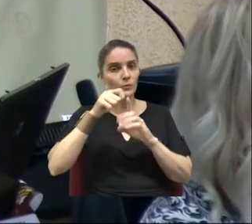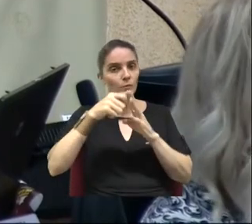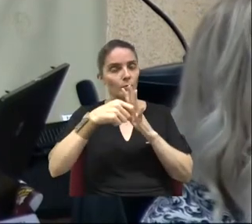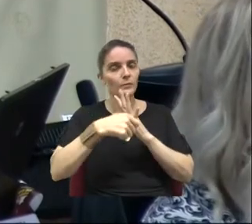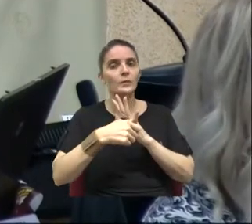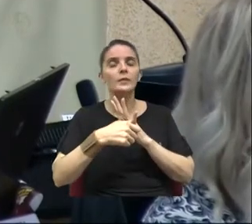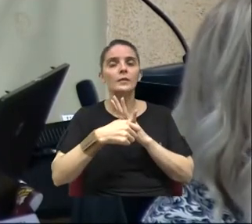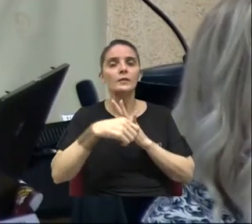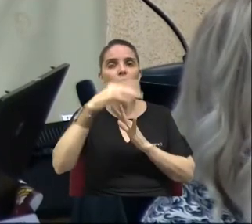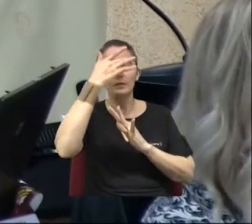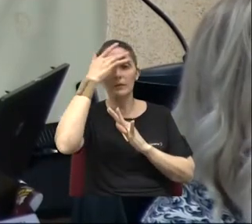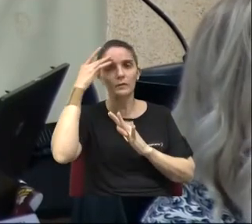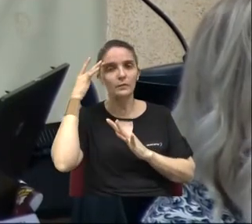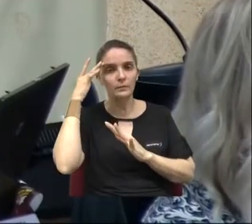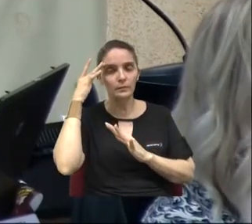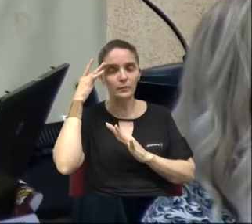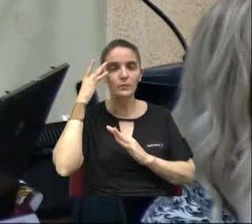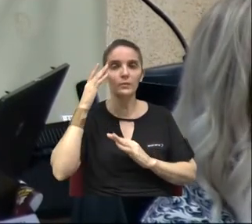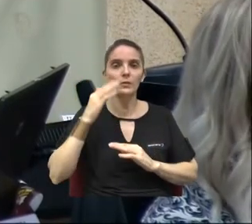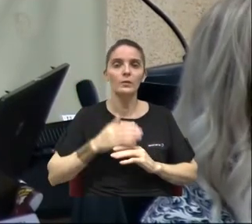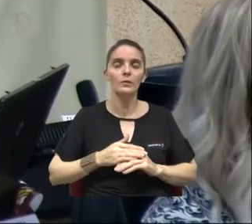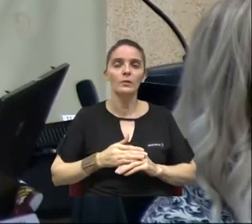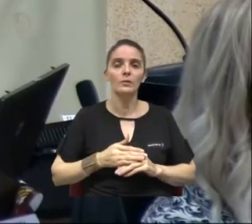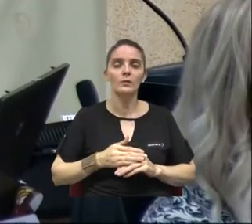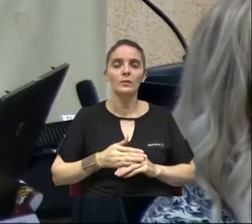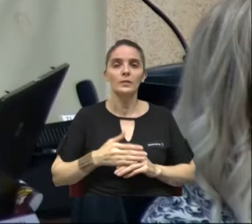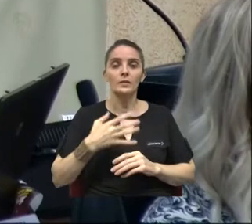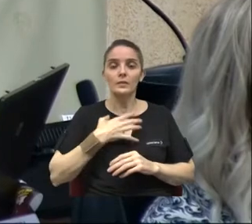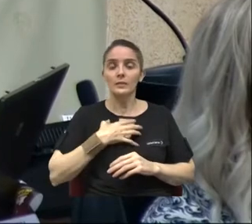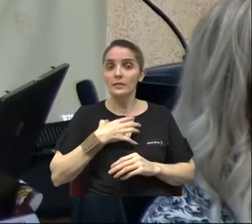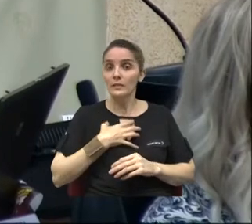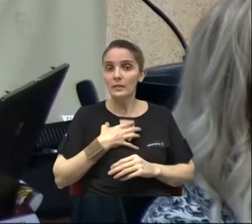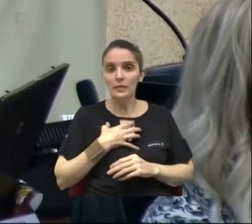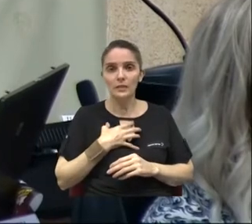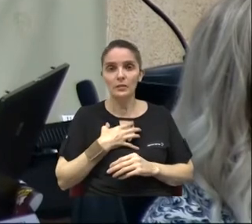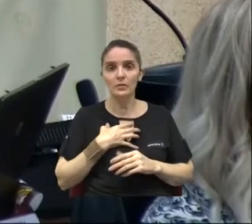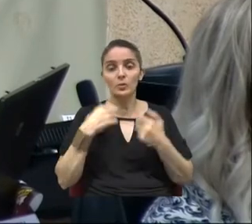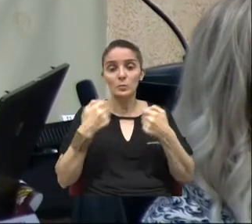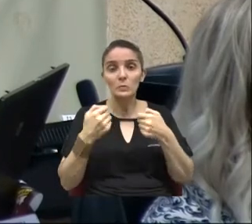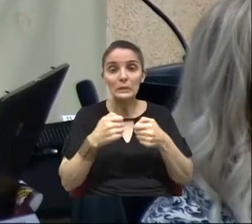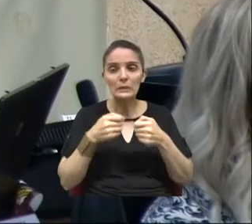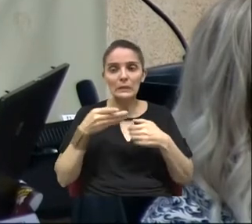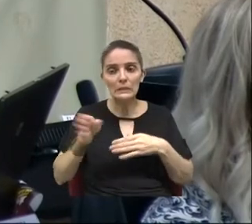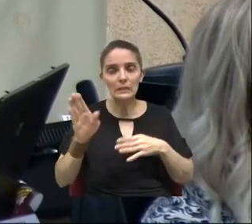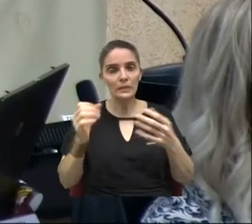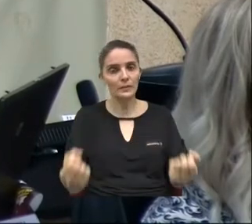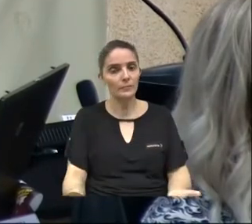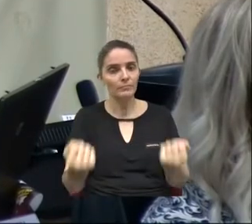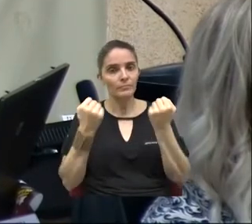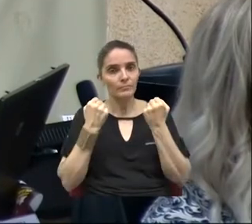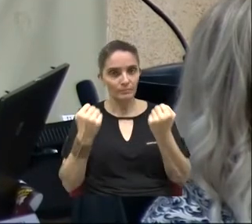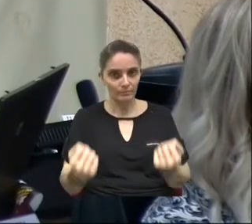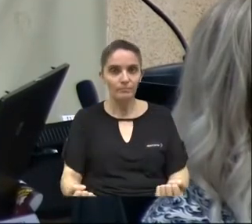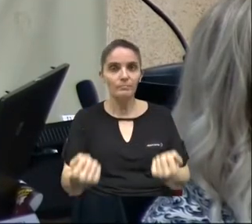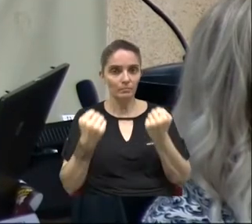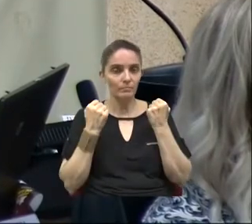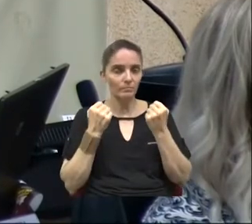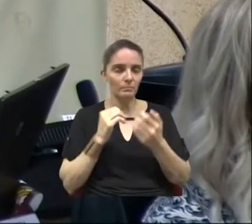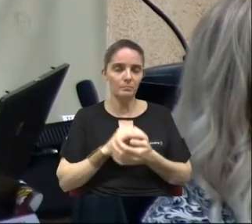a pessoa fideliza e acaba sentindo inclusive falta do exercício. E